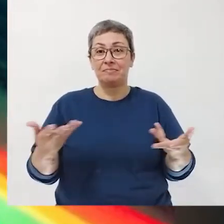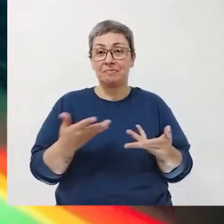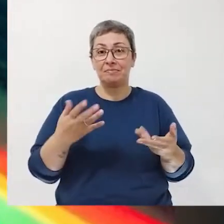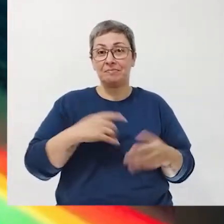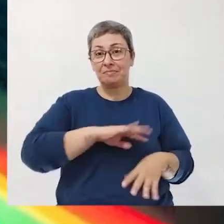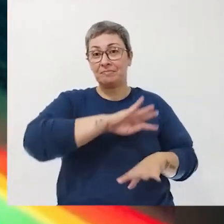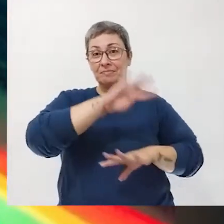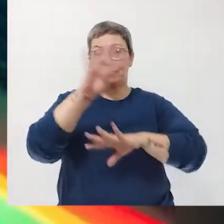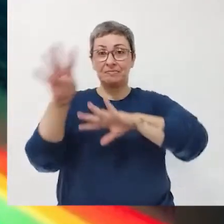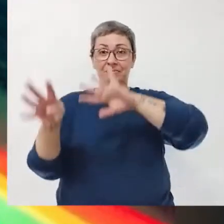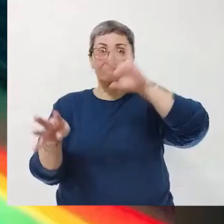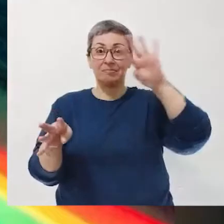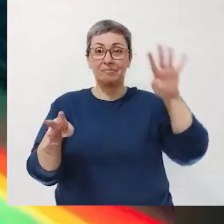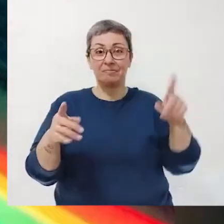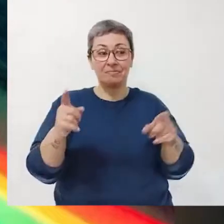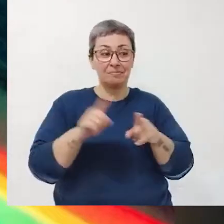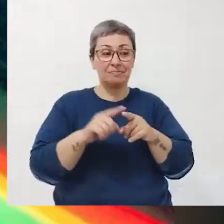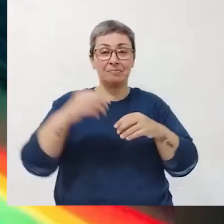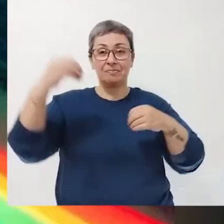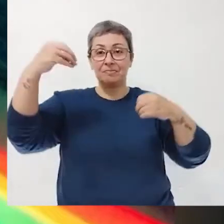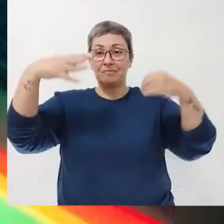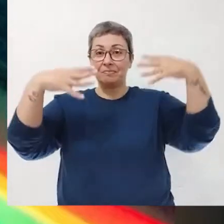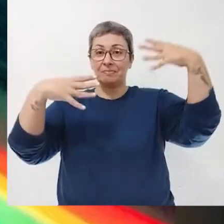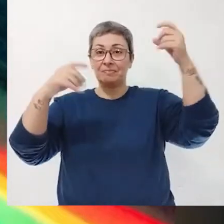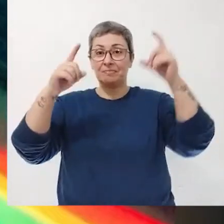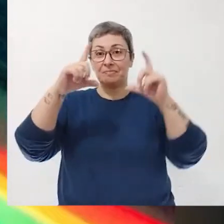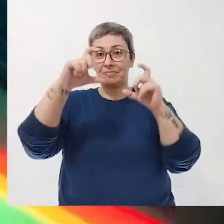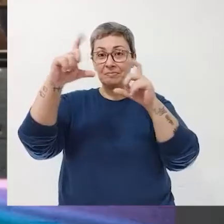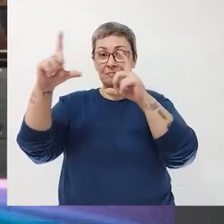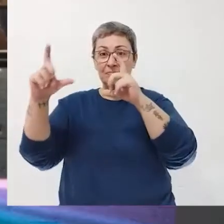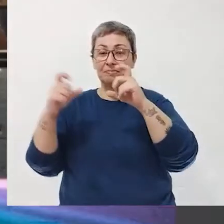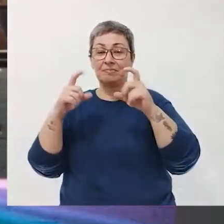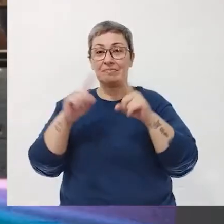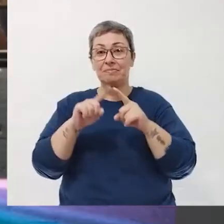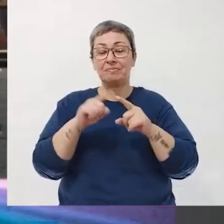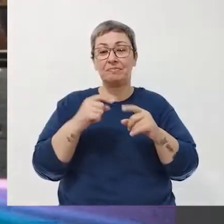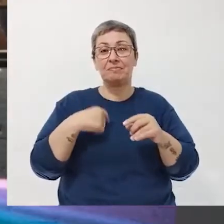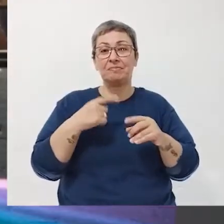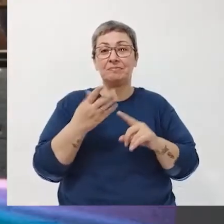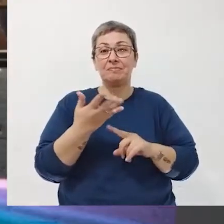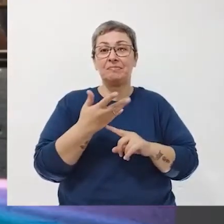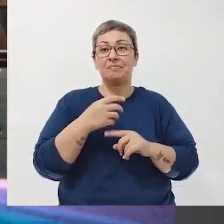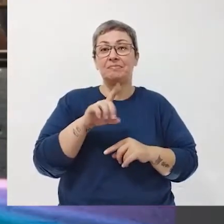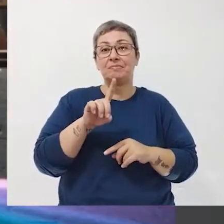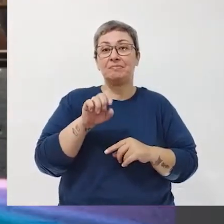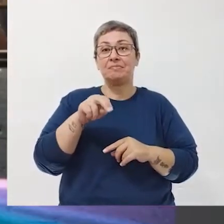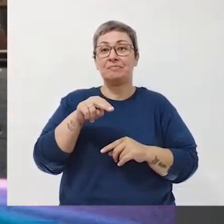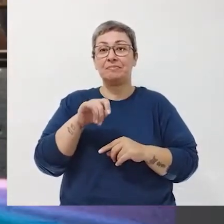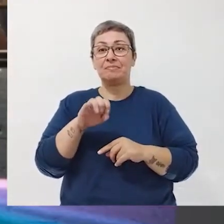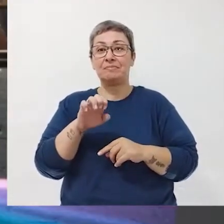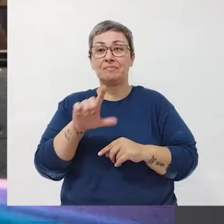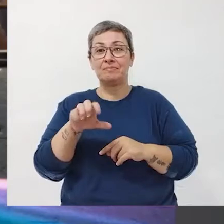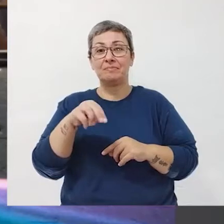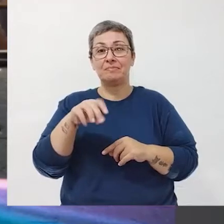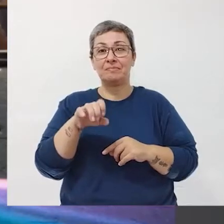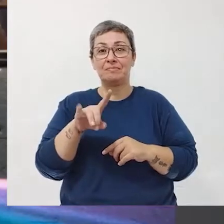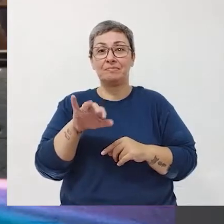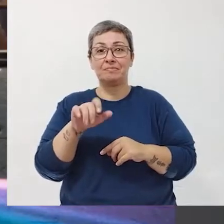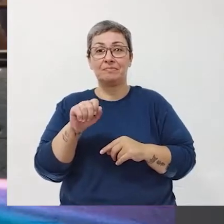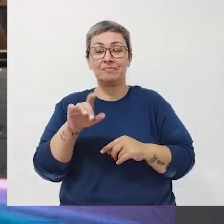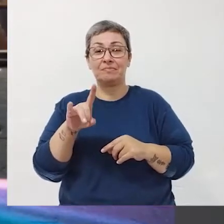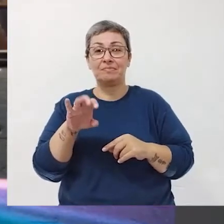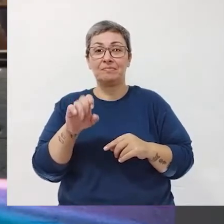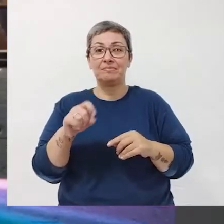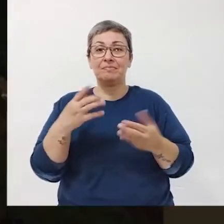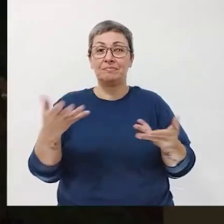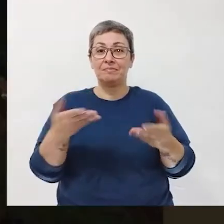os arco-íris feitos com luz e fotografia do artista brasileiro Daniel Mercadante. Também